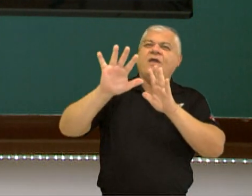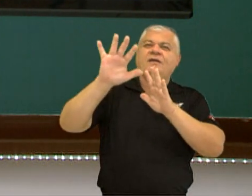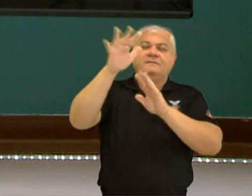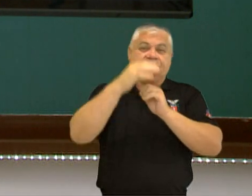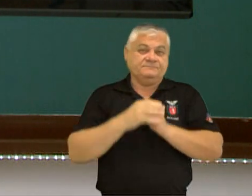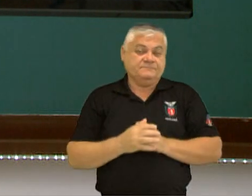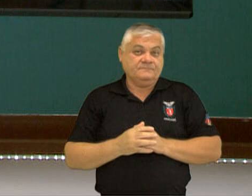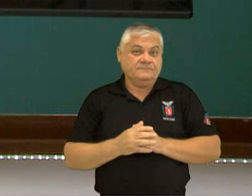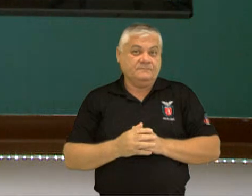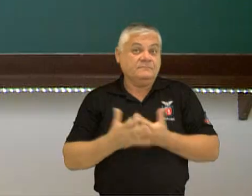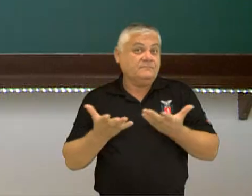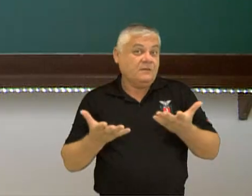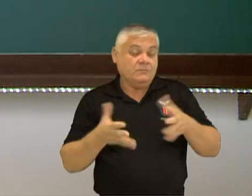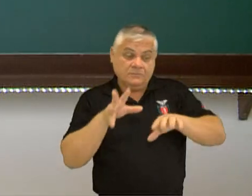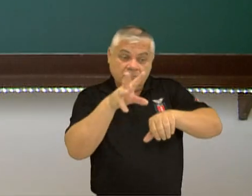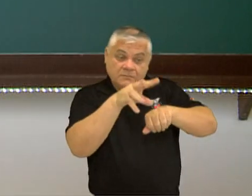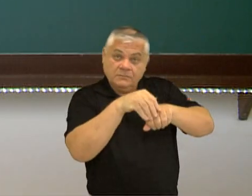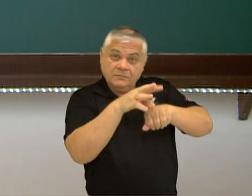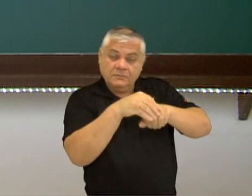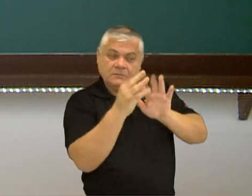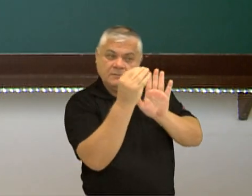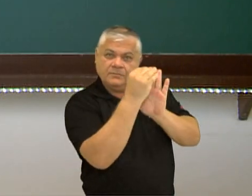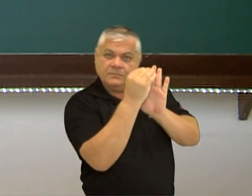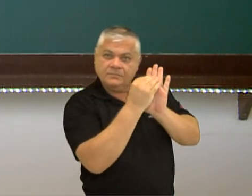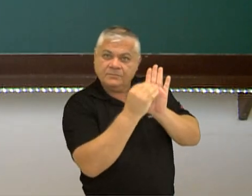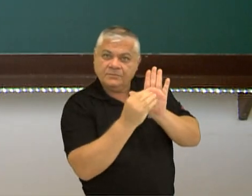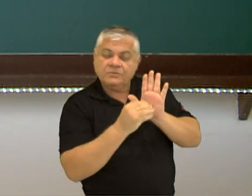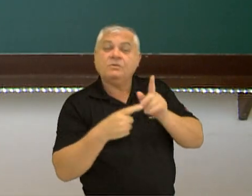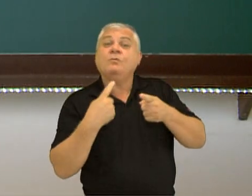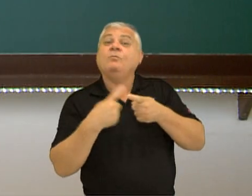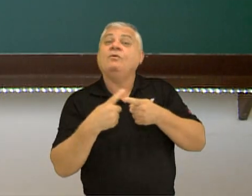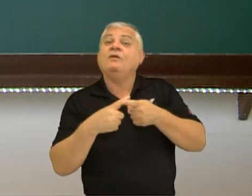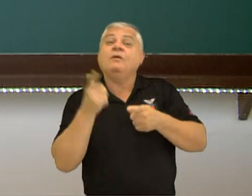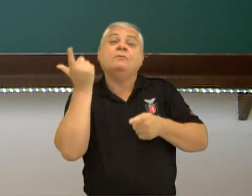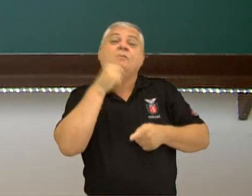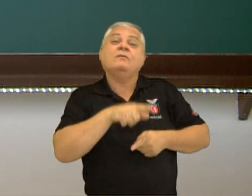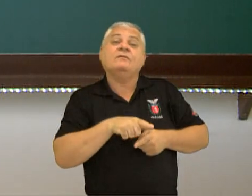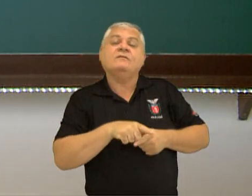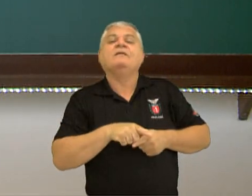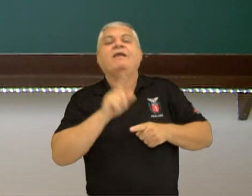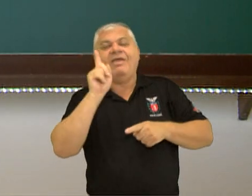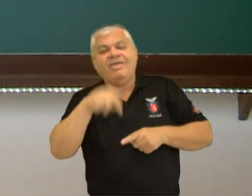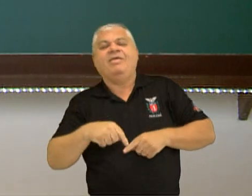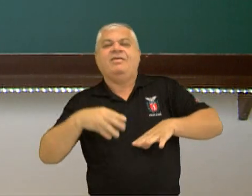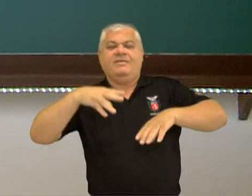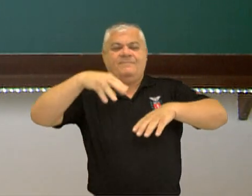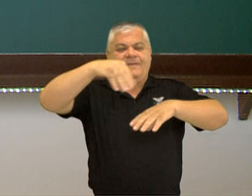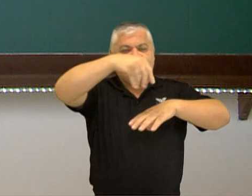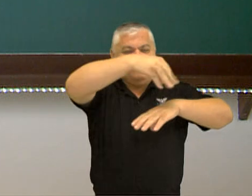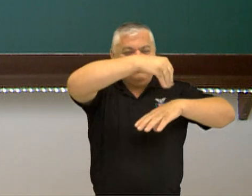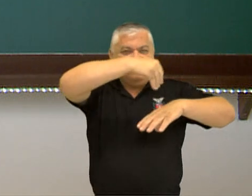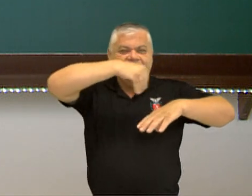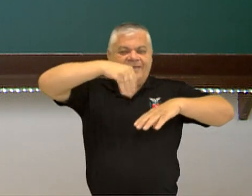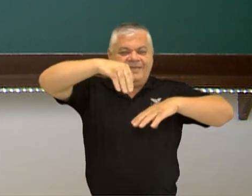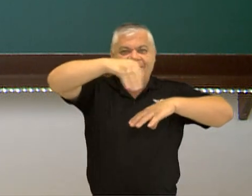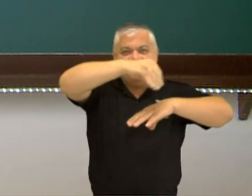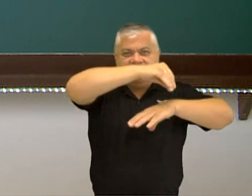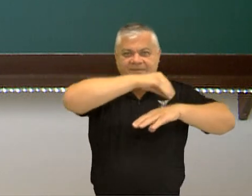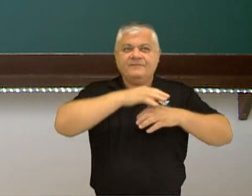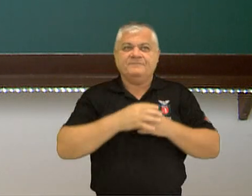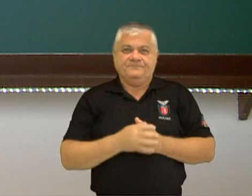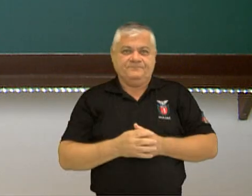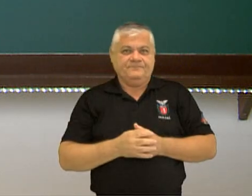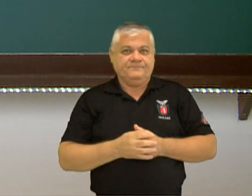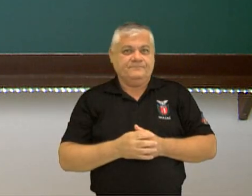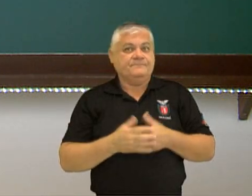essas informações foram possíveis de serem obtidas a partir do processamento das imagens aéreas.